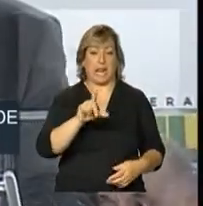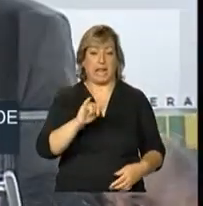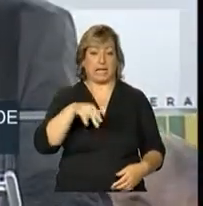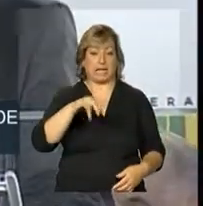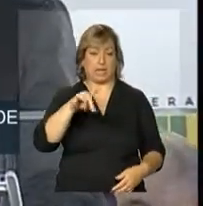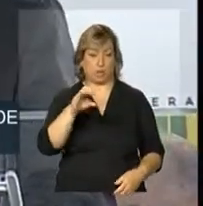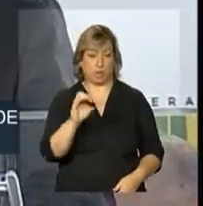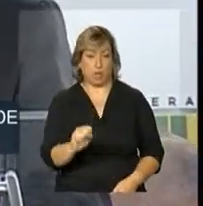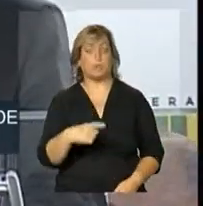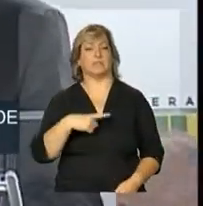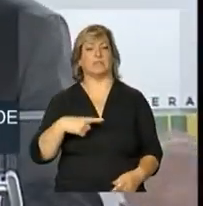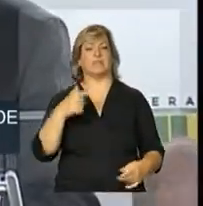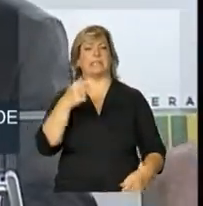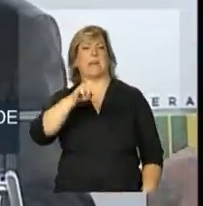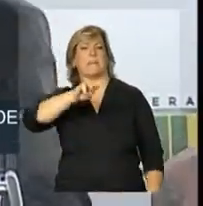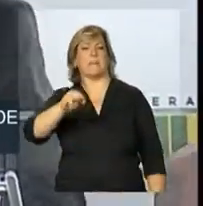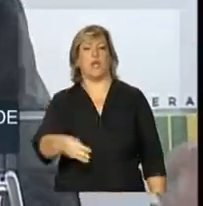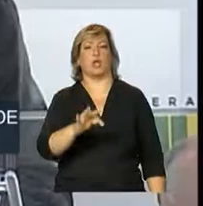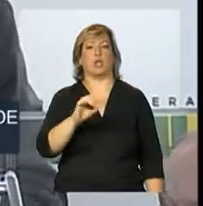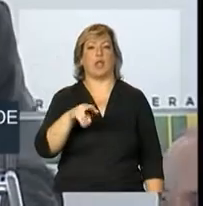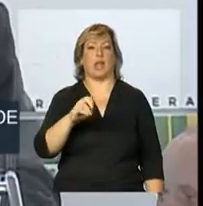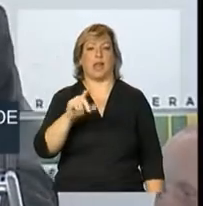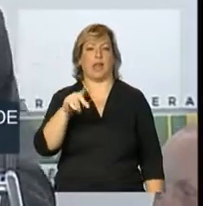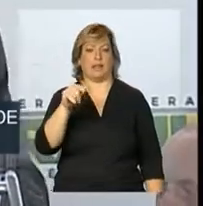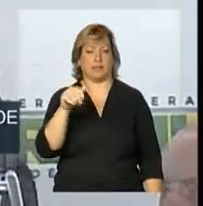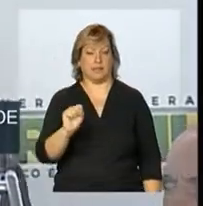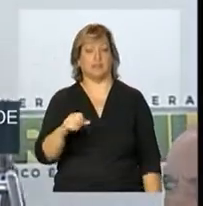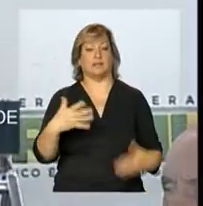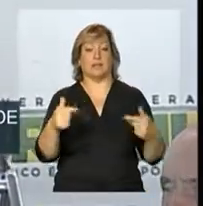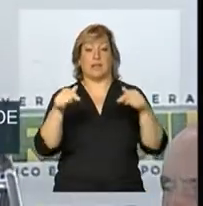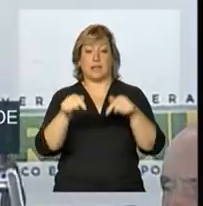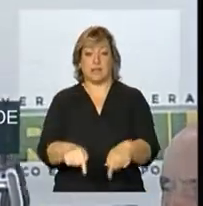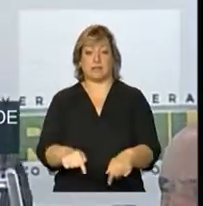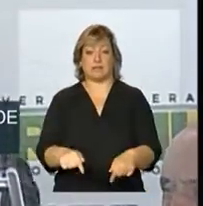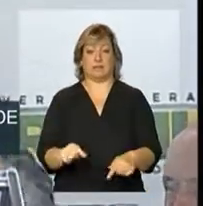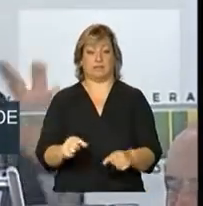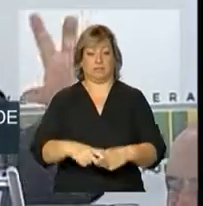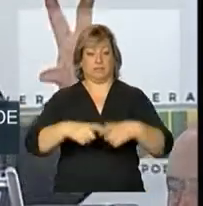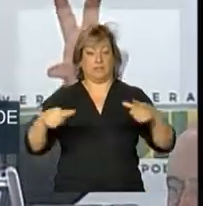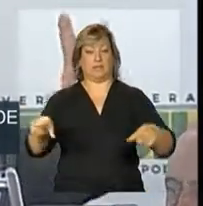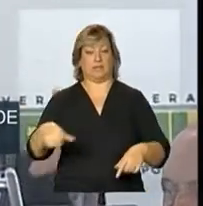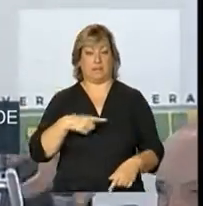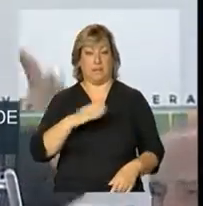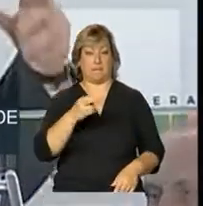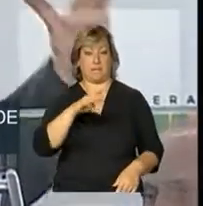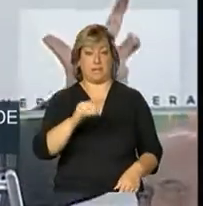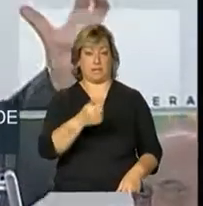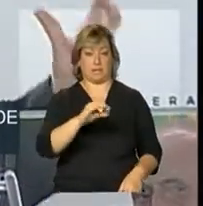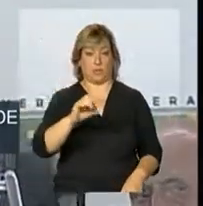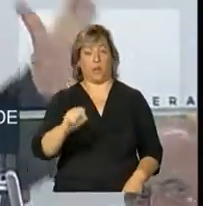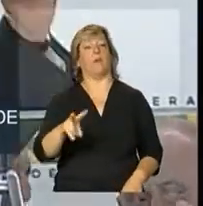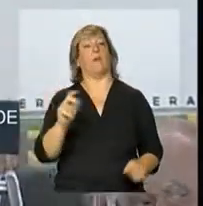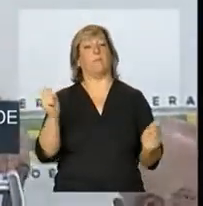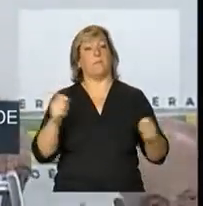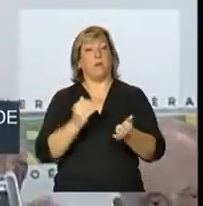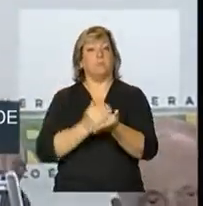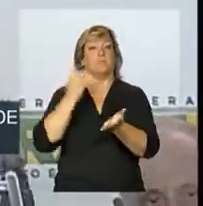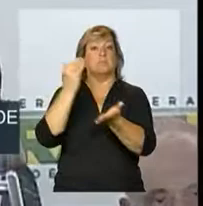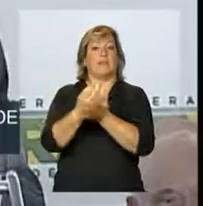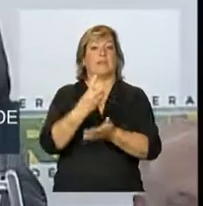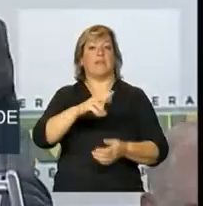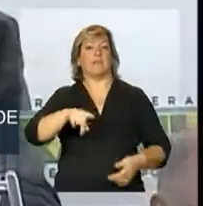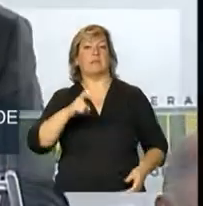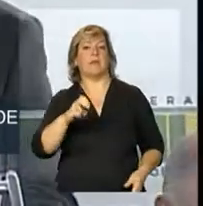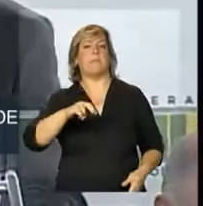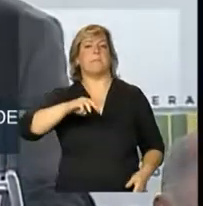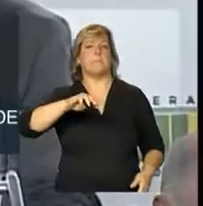essa ampliação que nós já estamos fazendo no B-108 dará uma condição de movimentar mais 3,5 milhões de toneladas. Ou